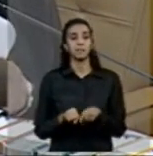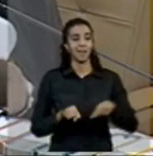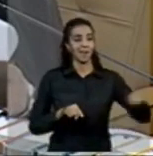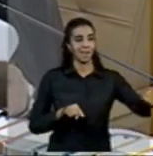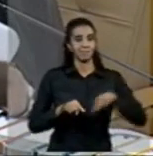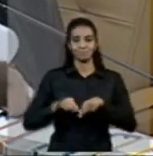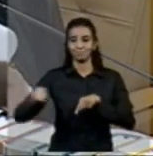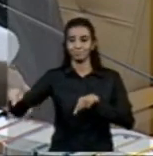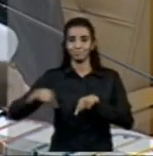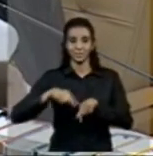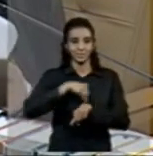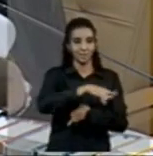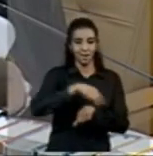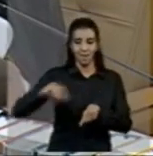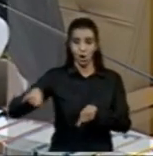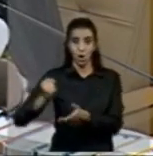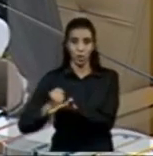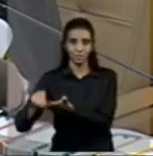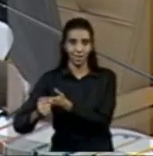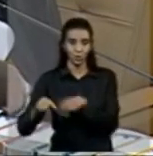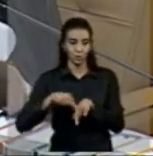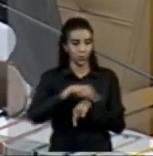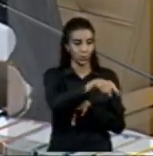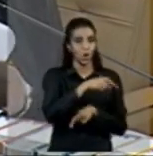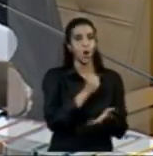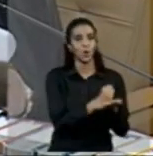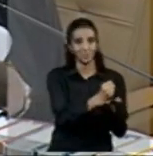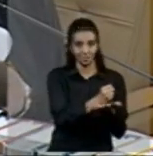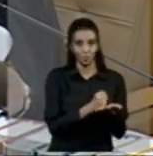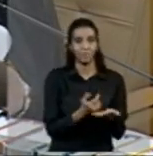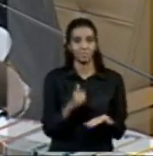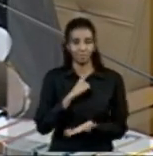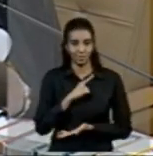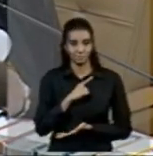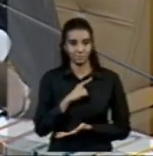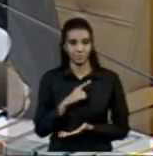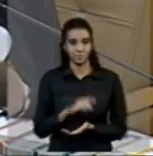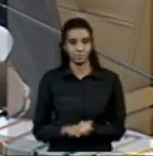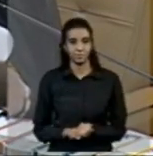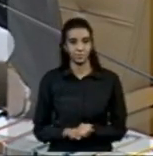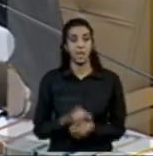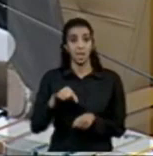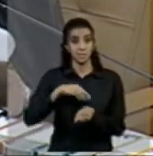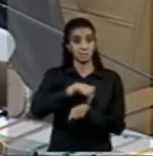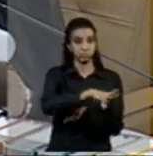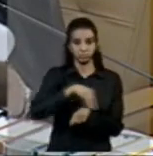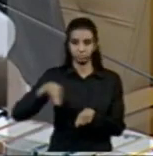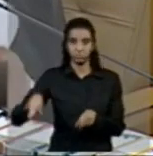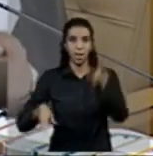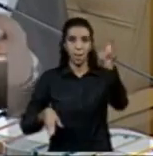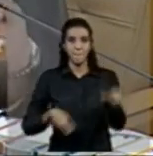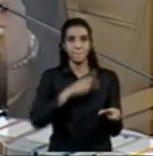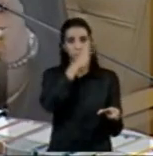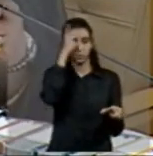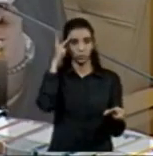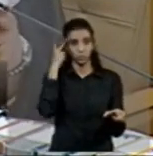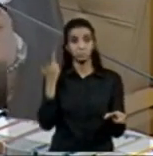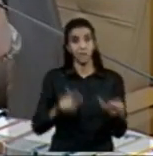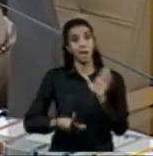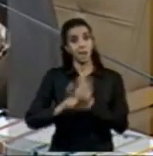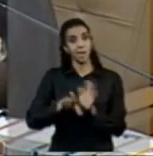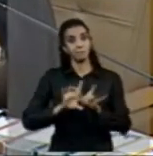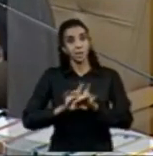sua empregadora, que era a fornecedora de mão de obra. E aí sim, intermediação de mão de obra autorizada pela